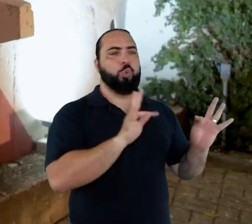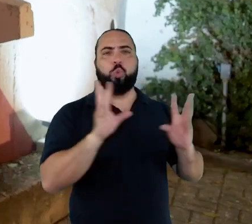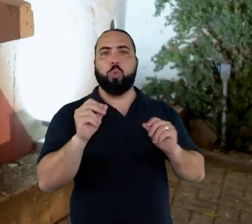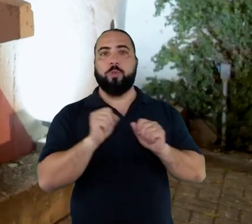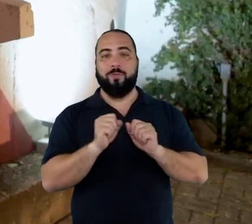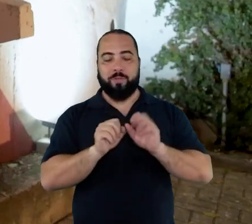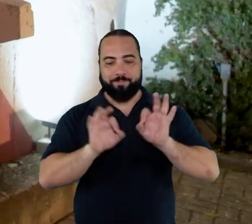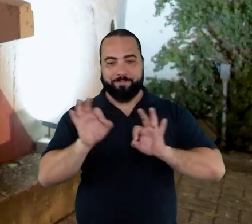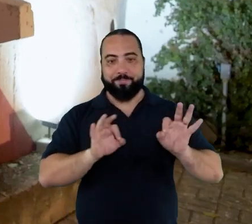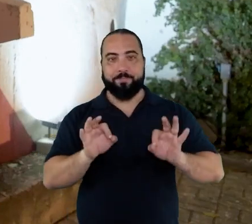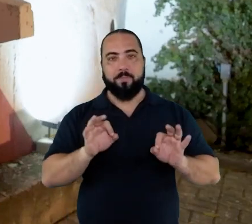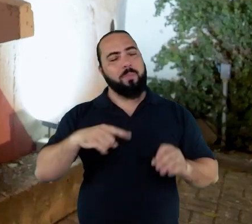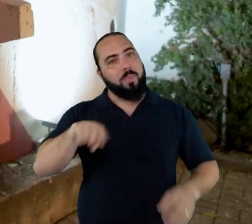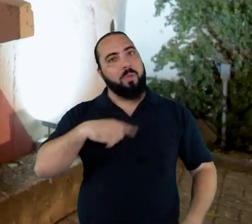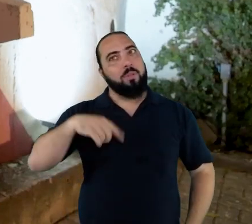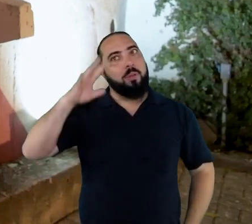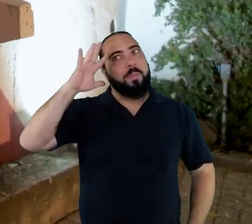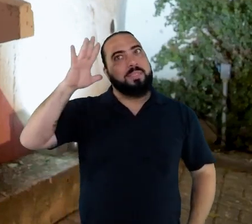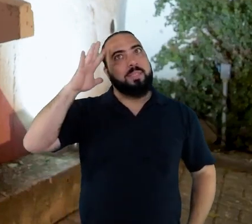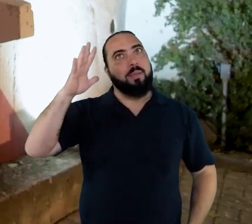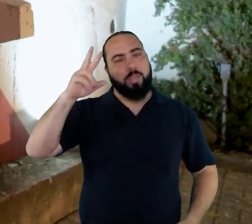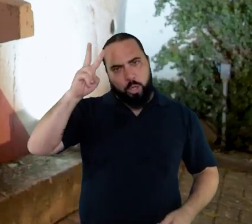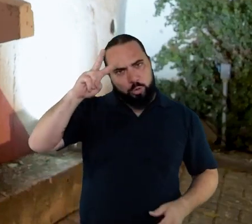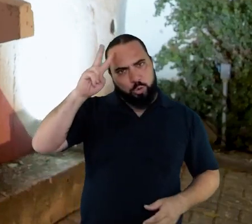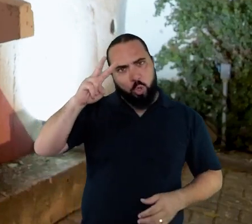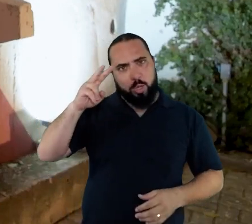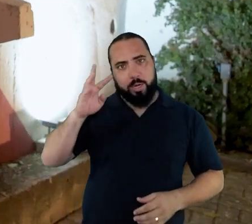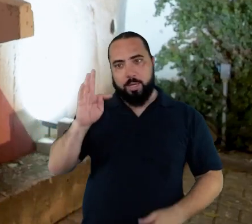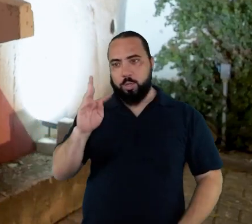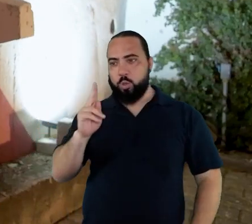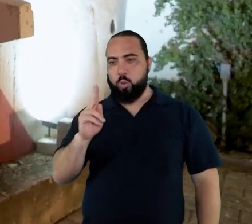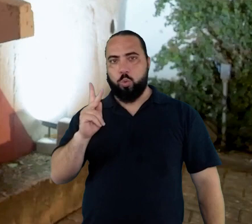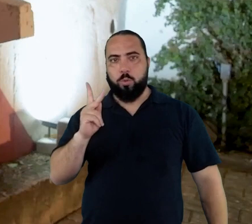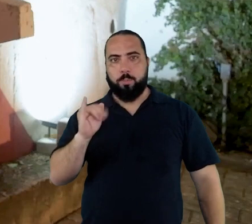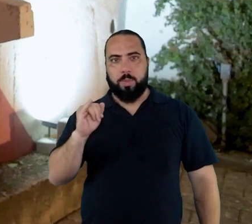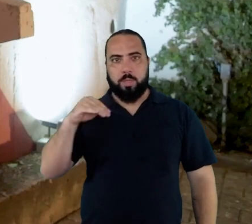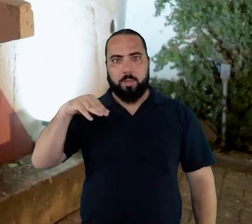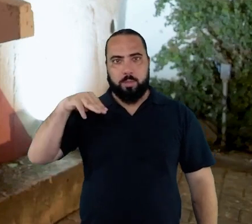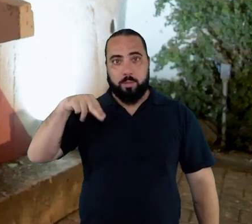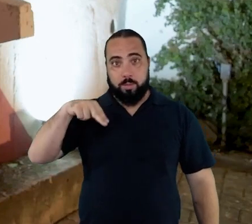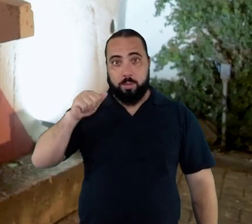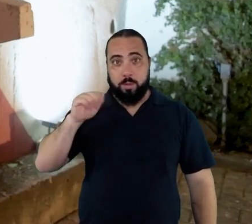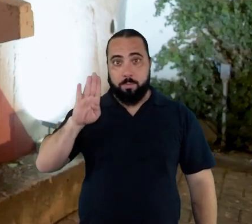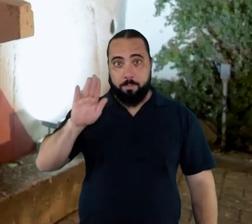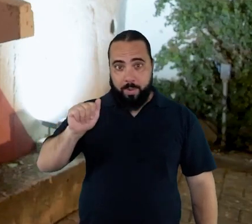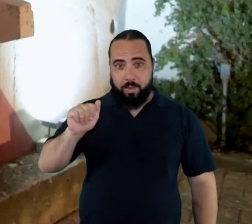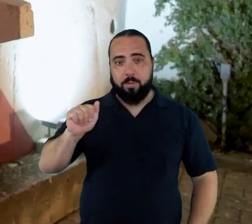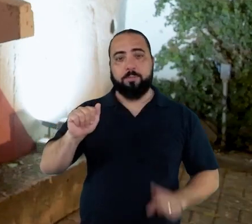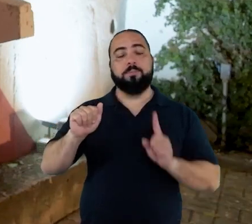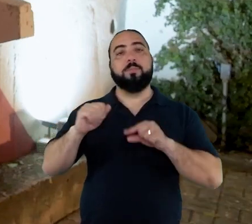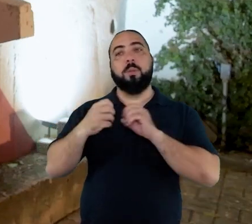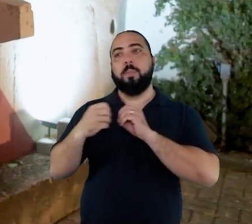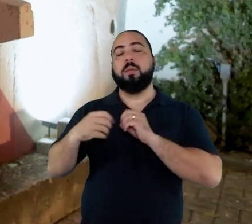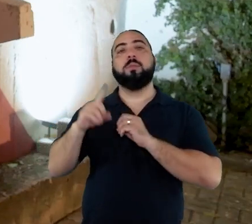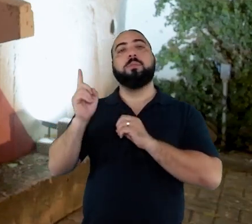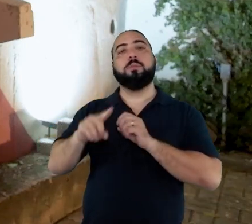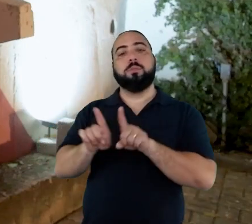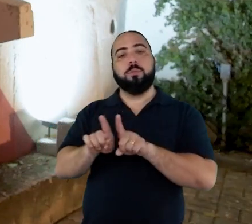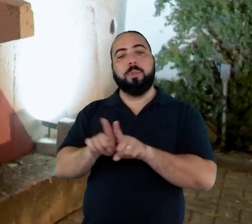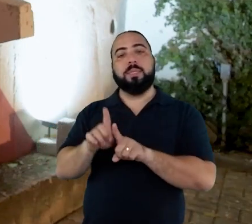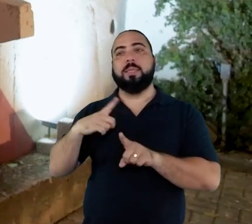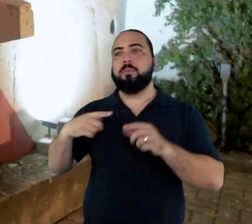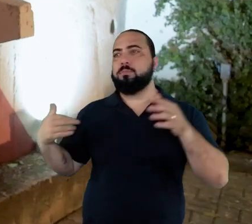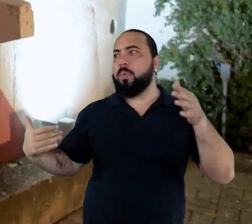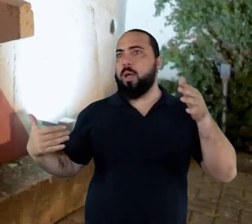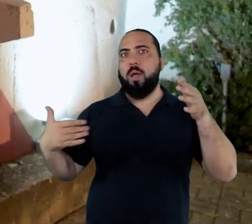feito. Anapuaca, Então, Tupinambá. Vamos pensar, a história dos Tupinambá, ela surge no Pará, próximo ao Terra do Chão, e ele vem